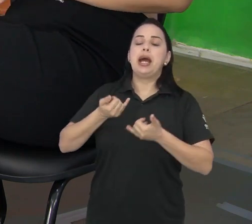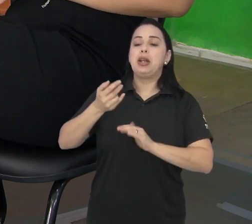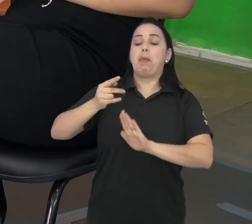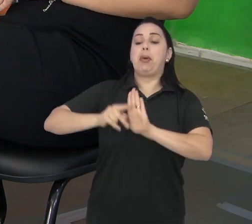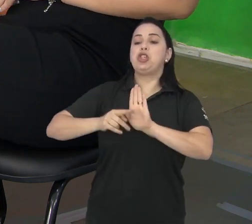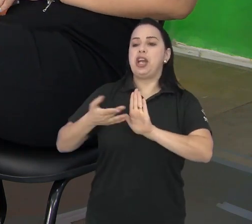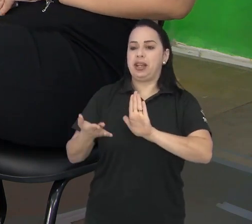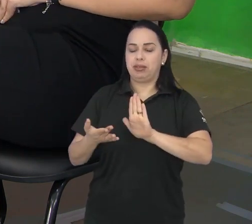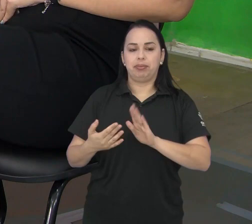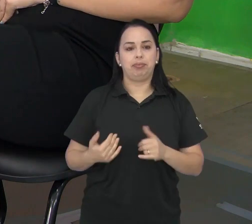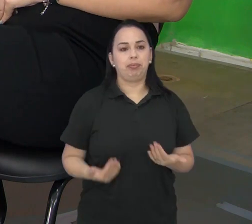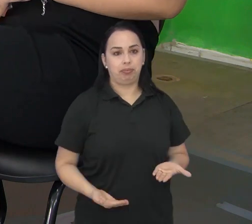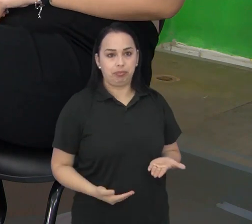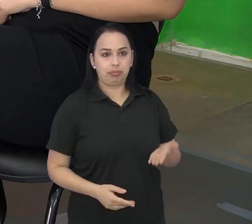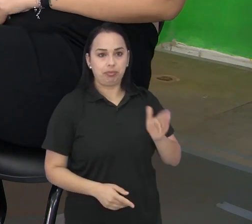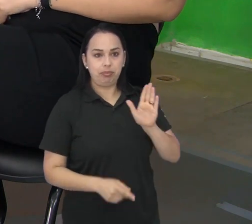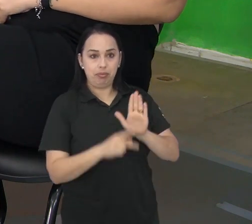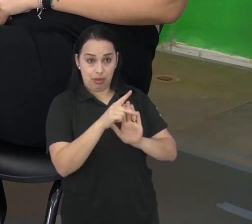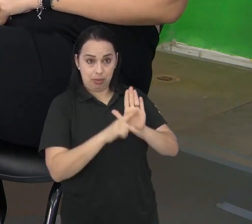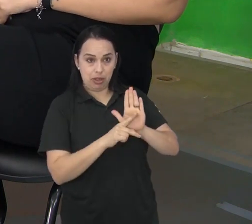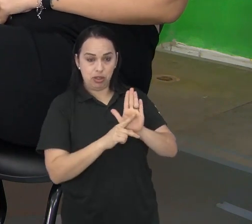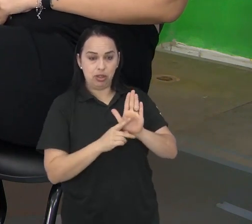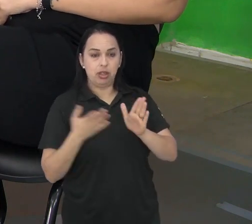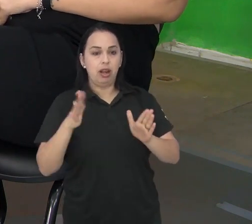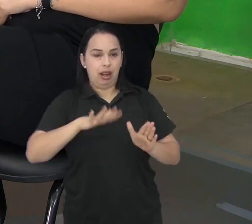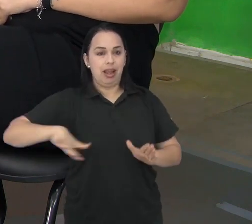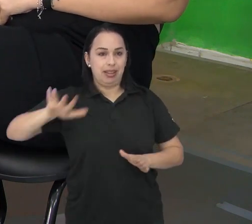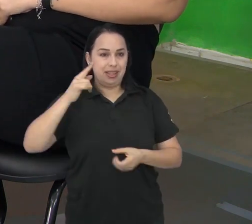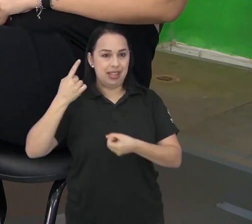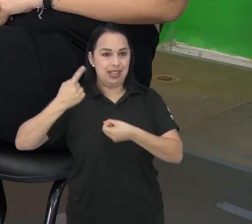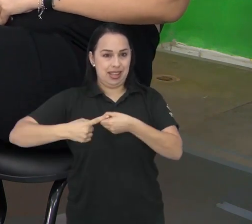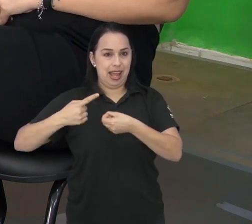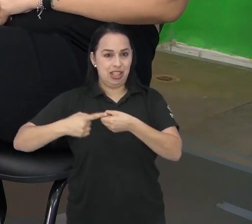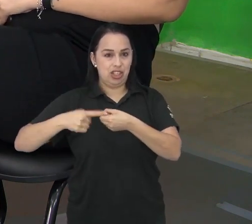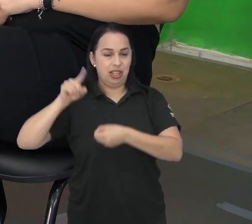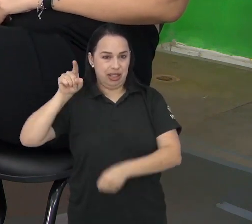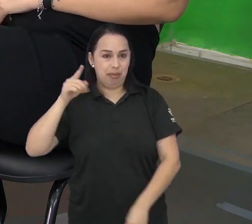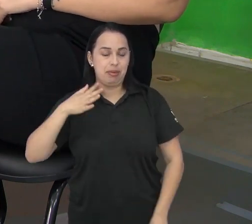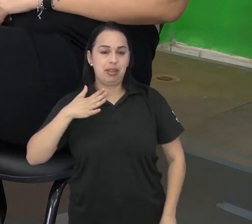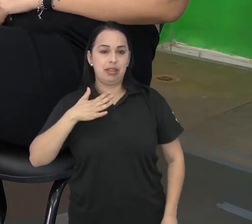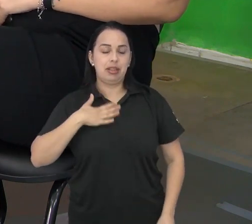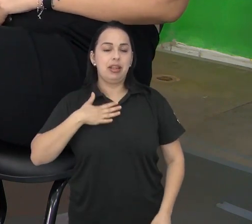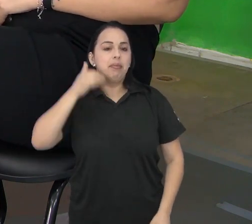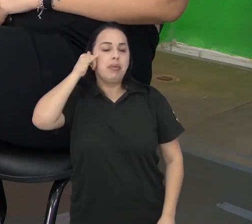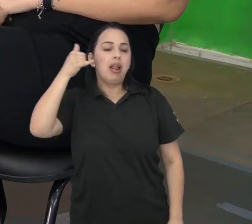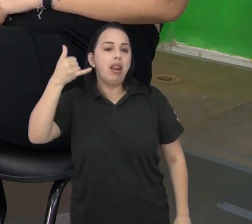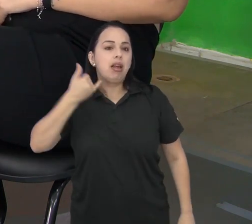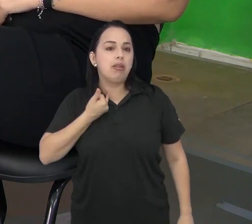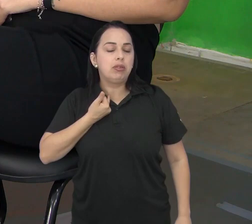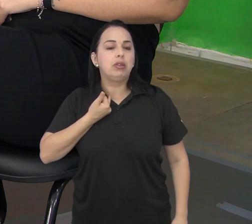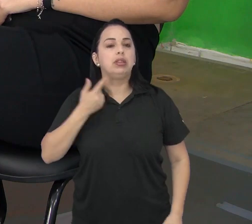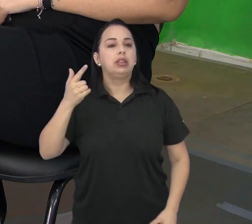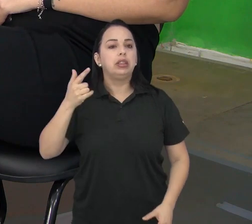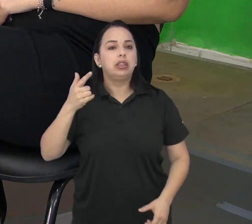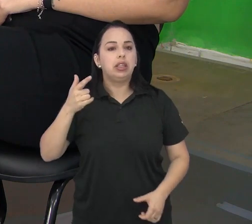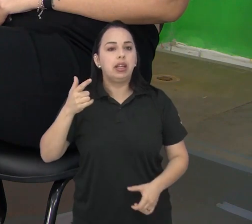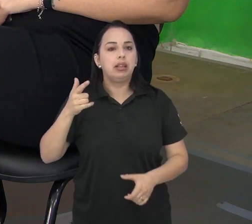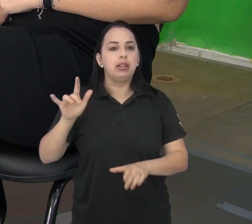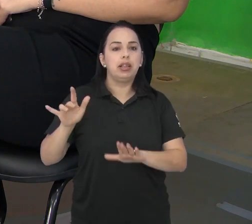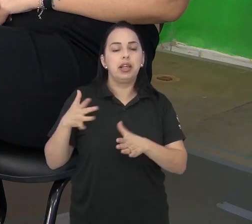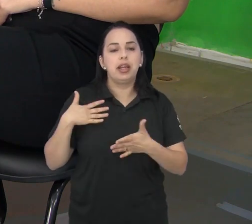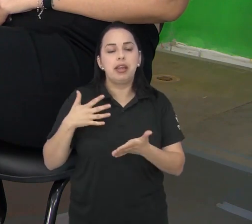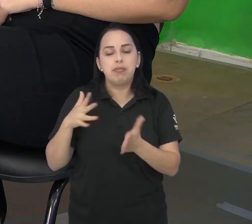Projeto Guri na sua vida? Então, aí o projeto chegou na cidade, eu recebi uma ligação que a gente ia ter curso de percussão e eu